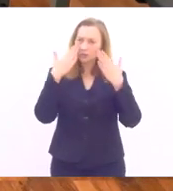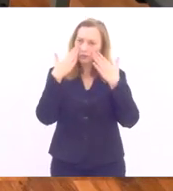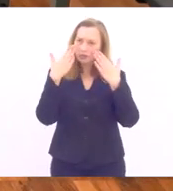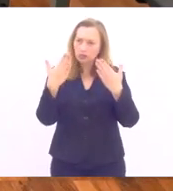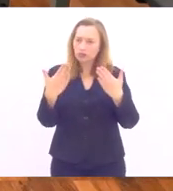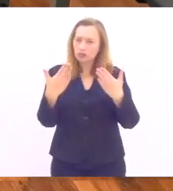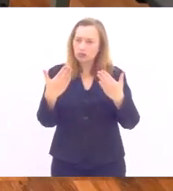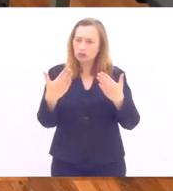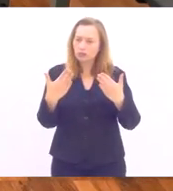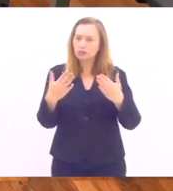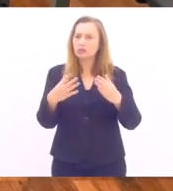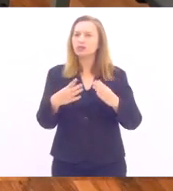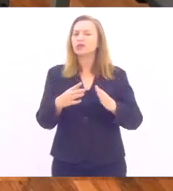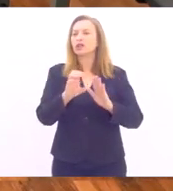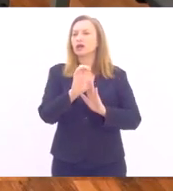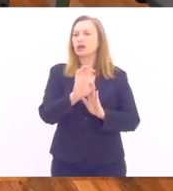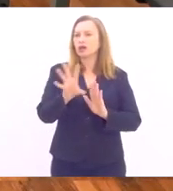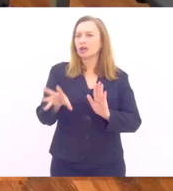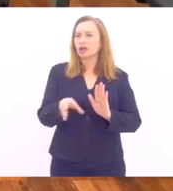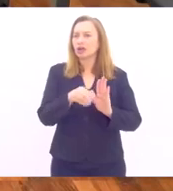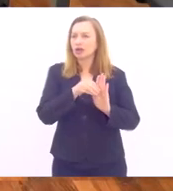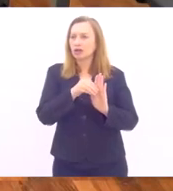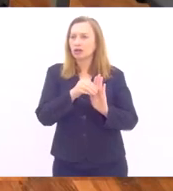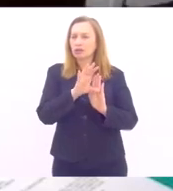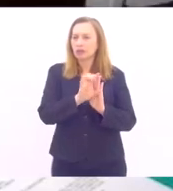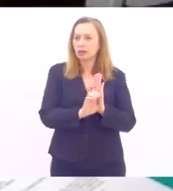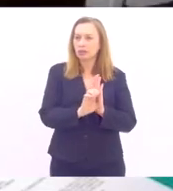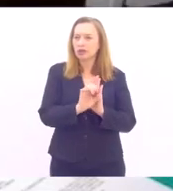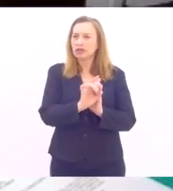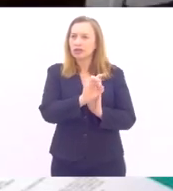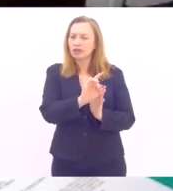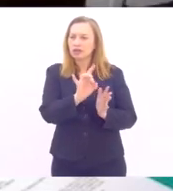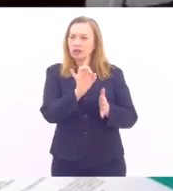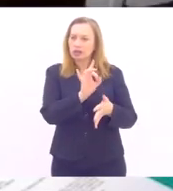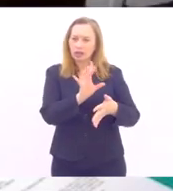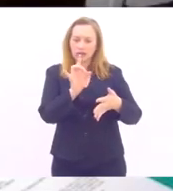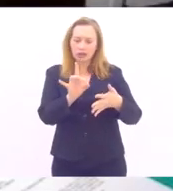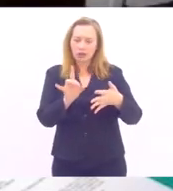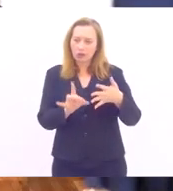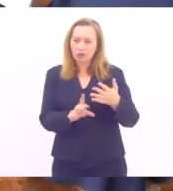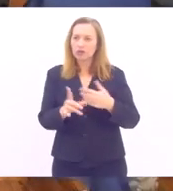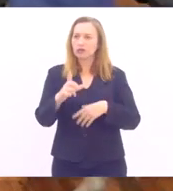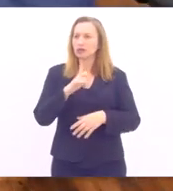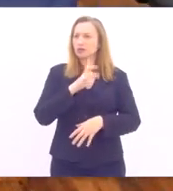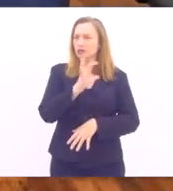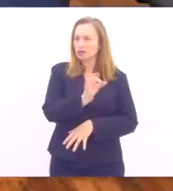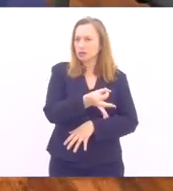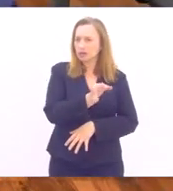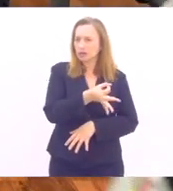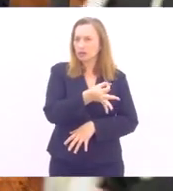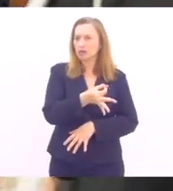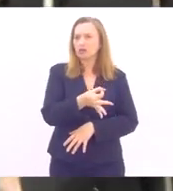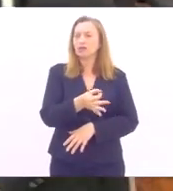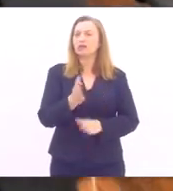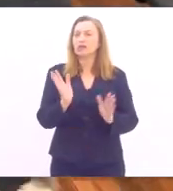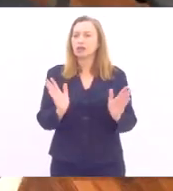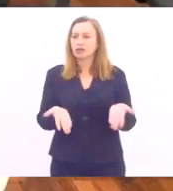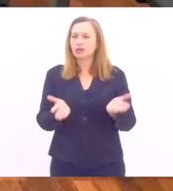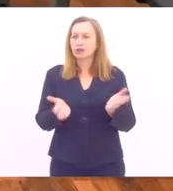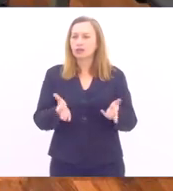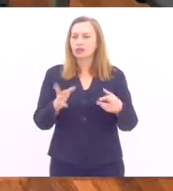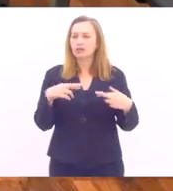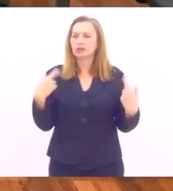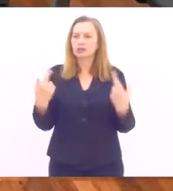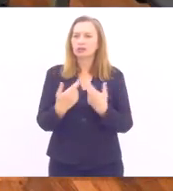apresentou emendas, cada emenda dessa apresentada tem uma justificativa, não é? E agora, nesta